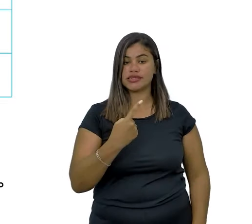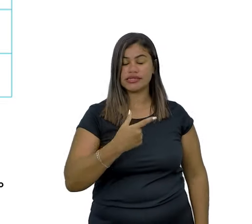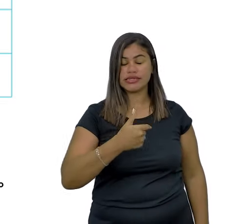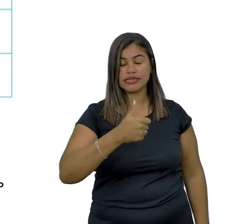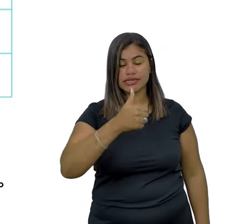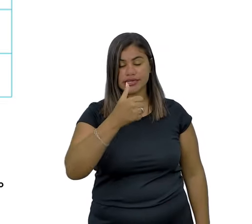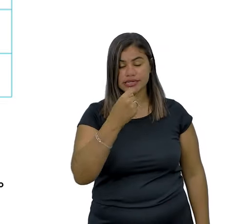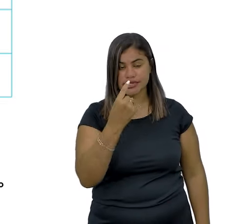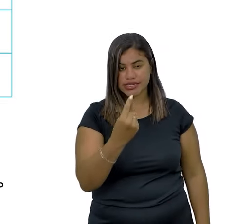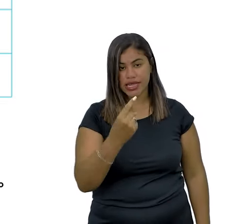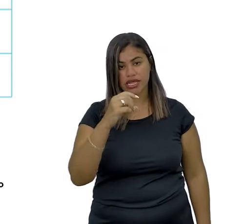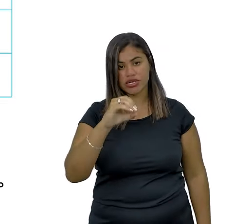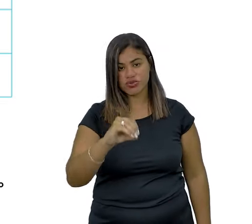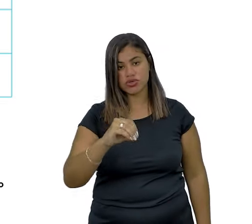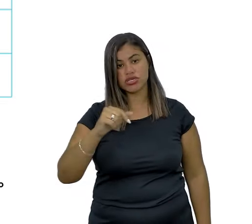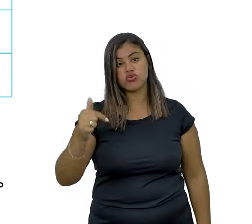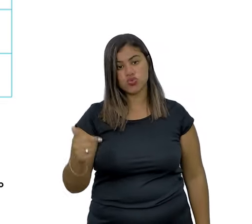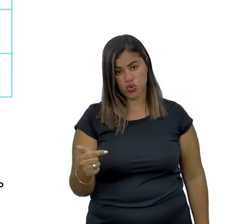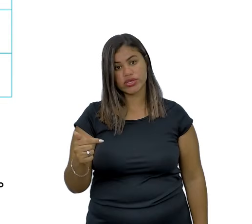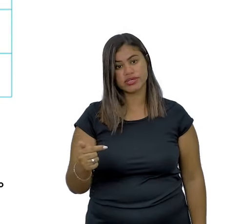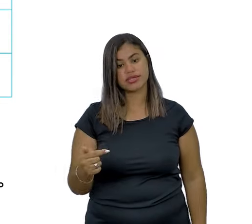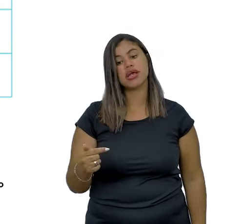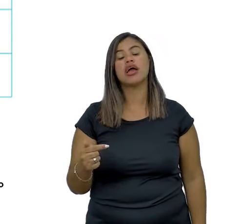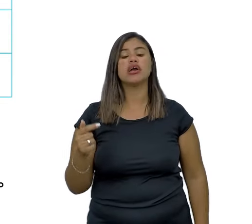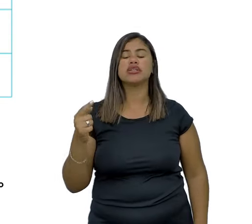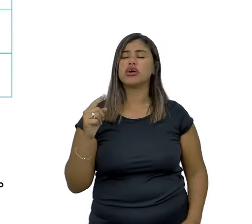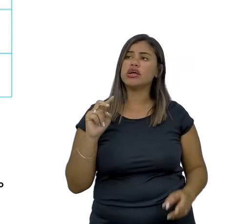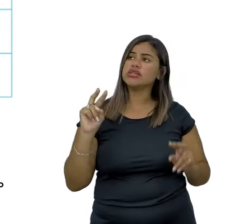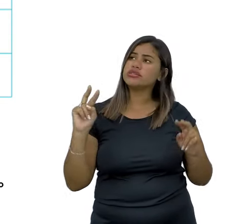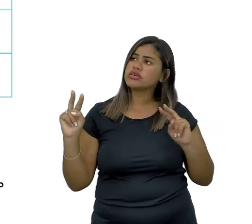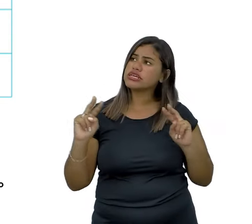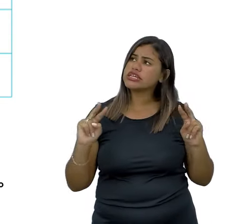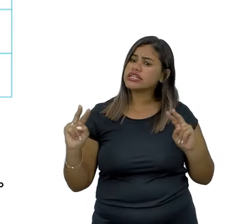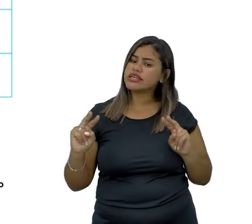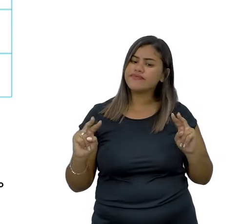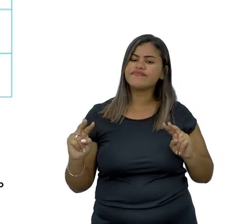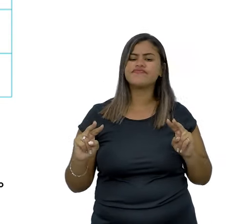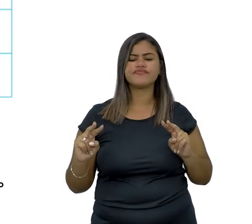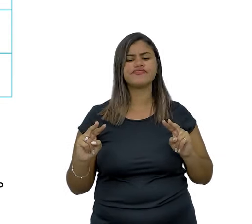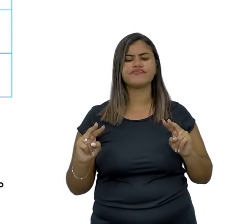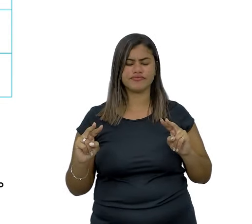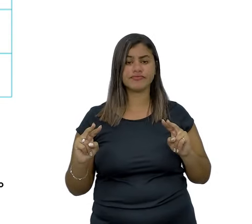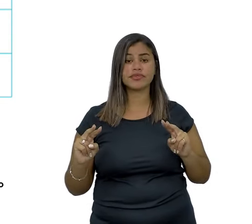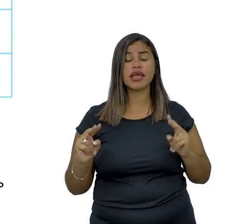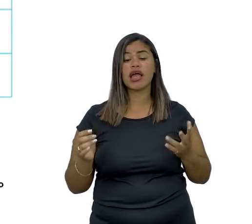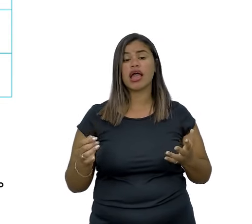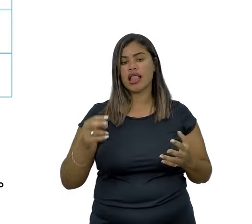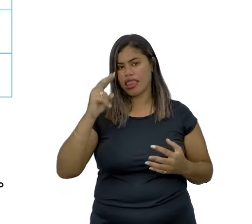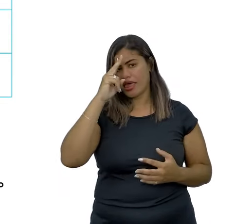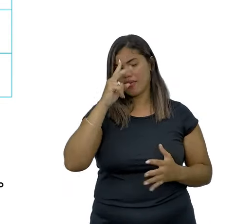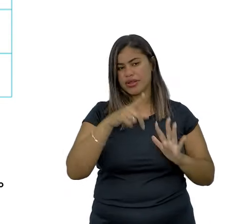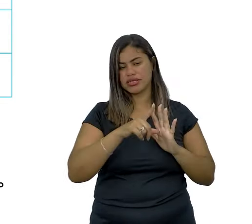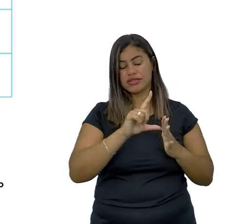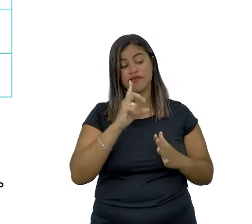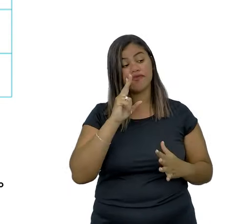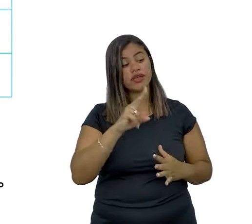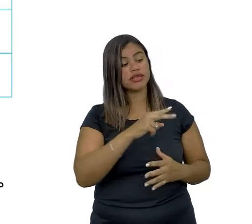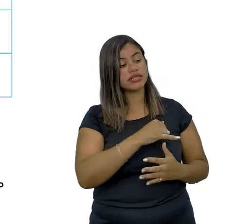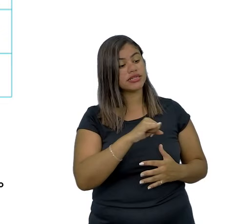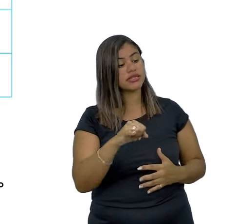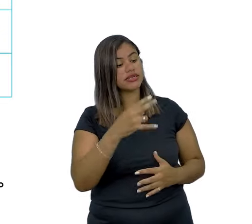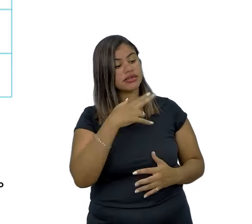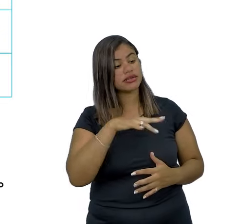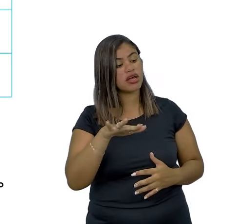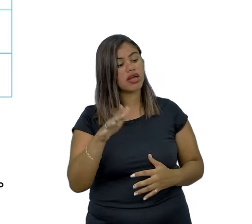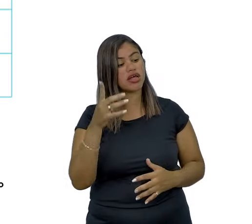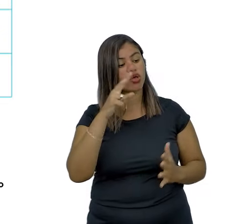né? Então, eles precisam aí fazer a leitura desses números. Lembra que lá no começo eu falei que é para a gente observar se as crianças